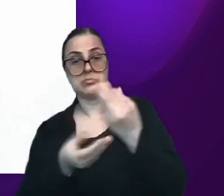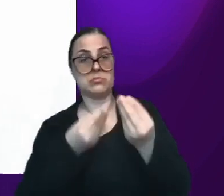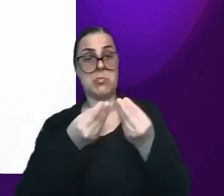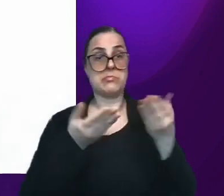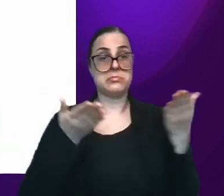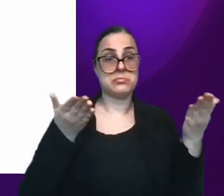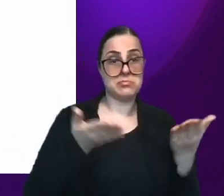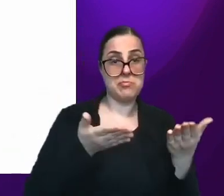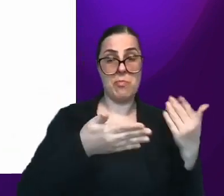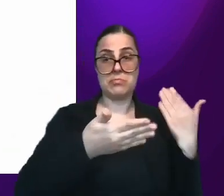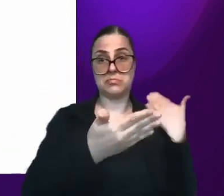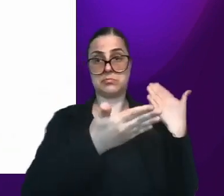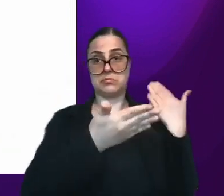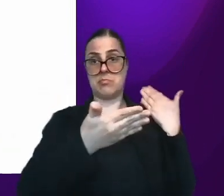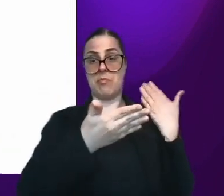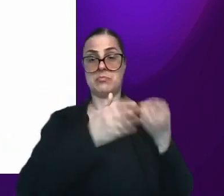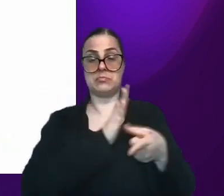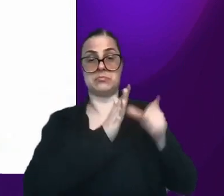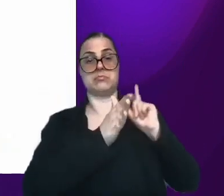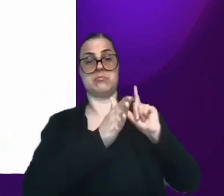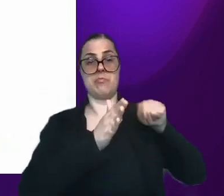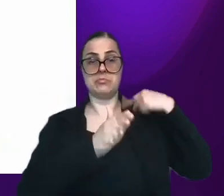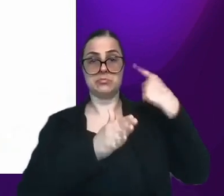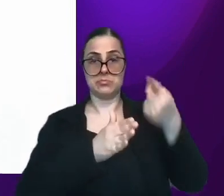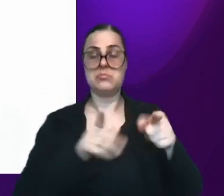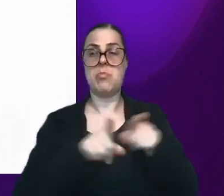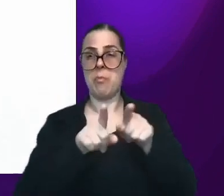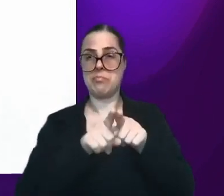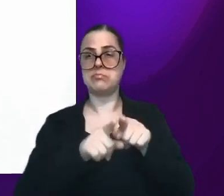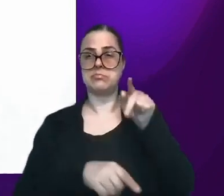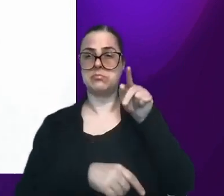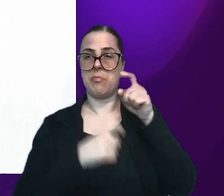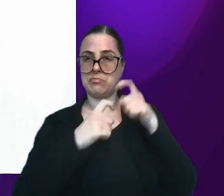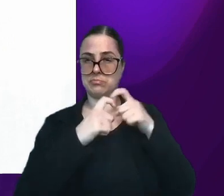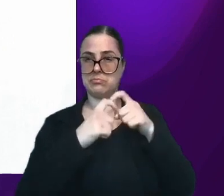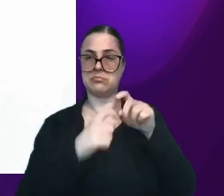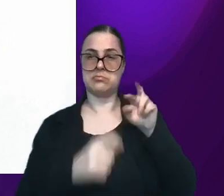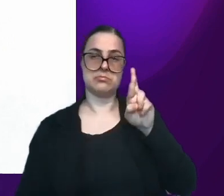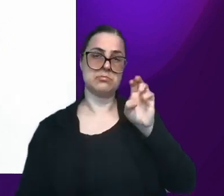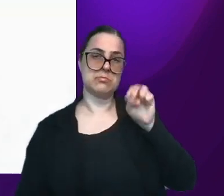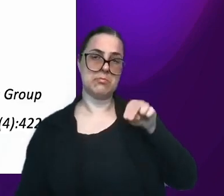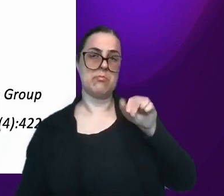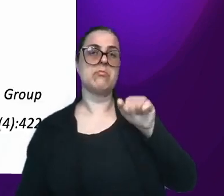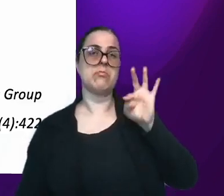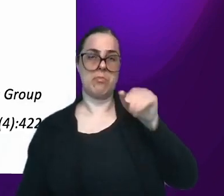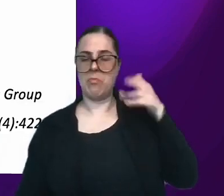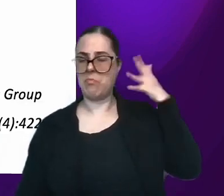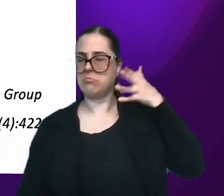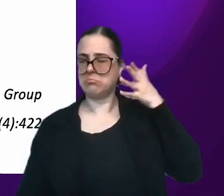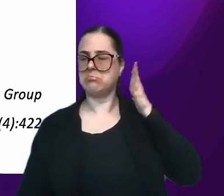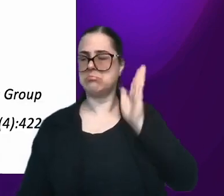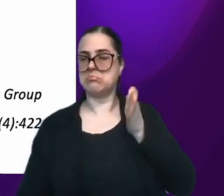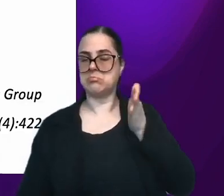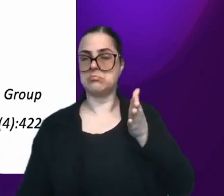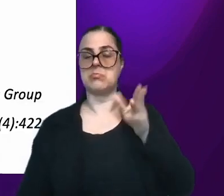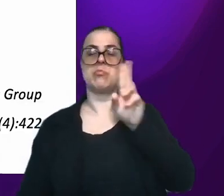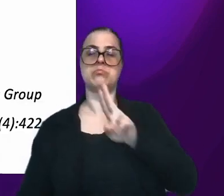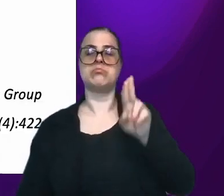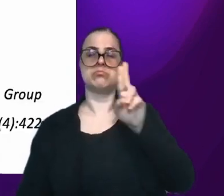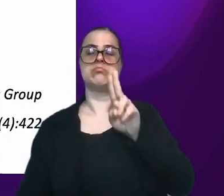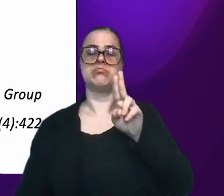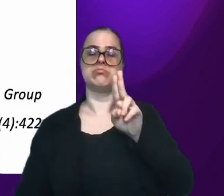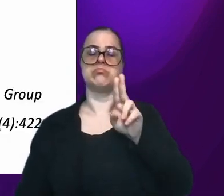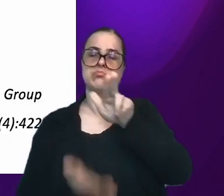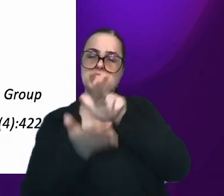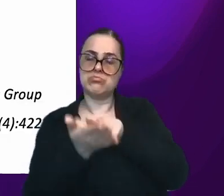aqui explanado pela doutora Renata, né, que tem sido amplamente utilizado aí na terapia intensiva. E o cálculo,